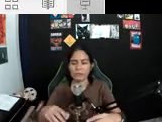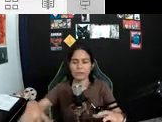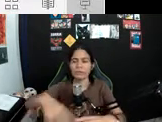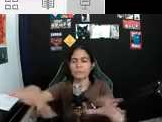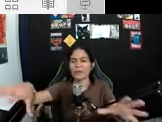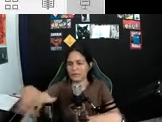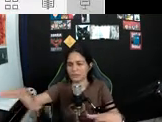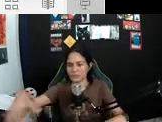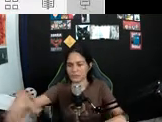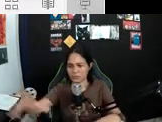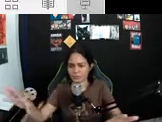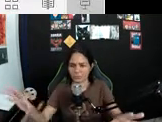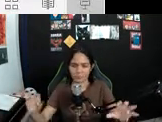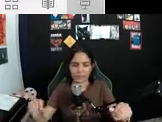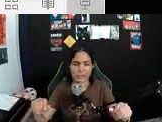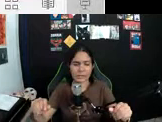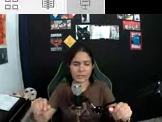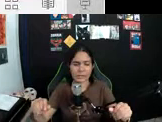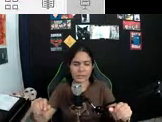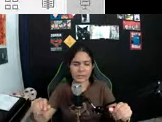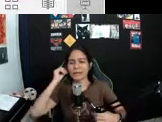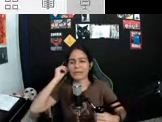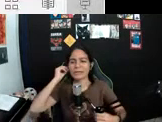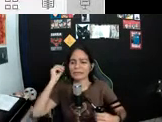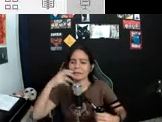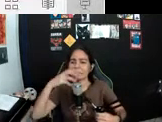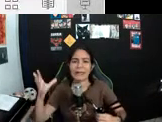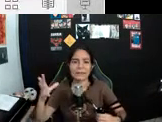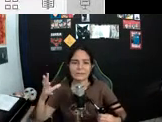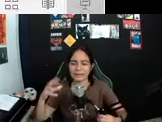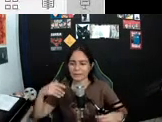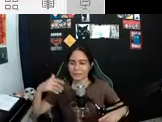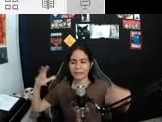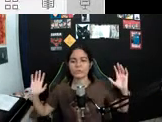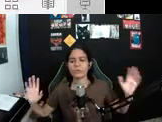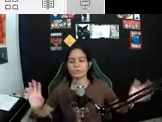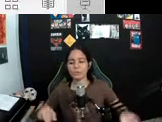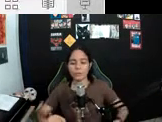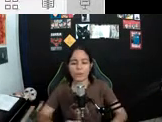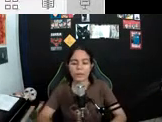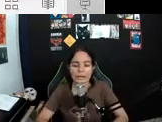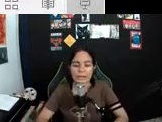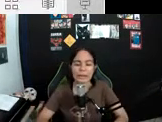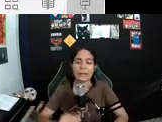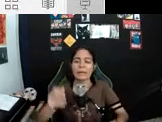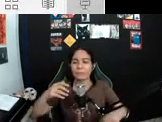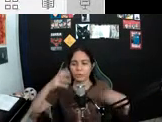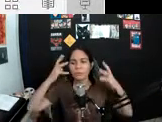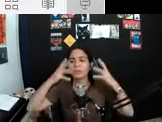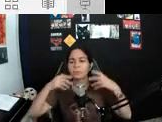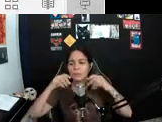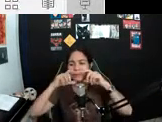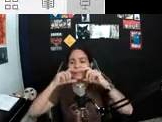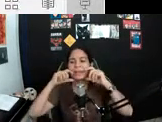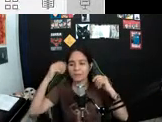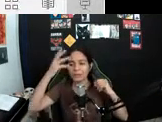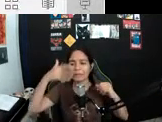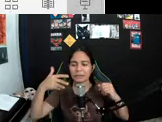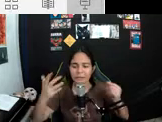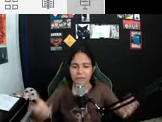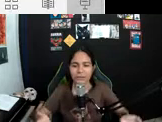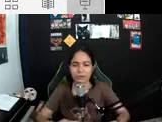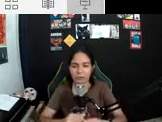né? Nos barzinhos. E aí tinha um cara sem máscara, né? Todo de boa. E aí a repórter toda